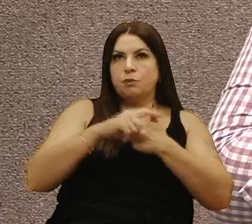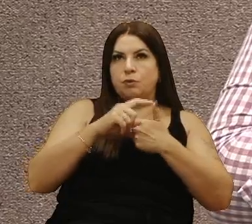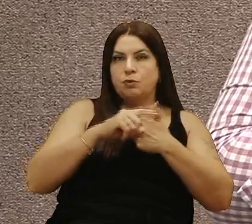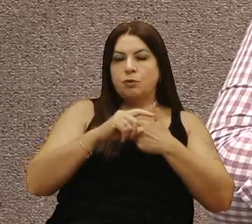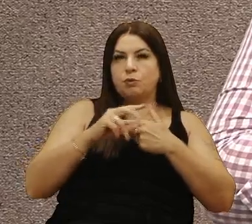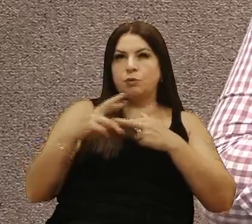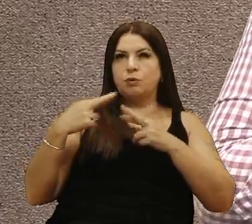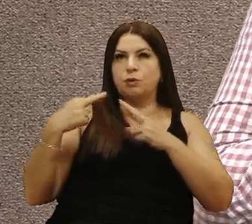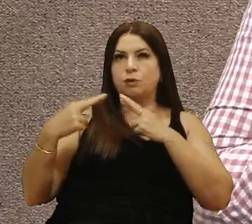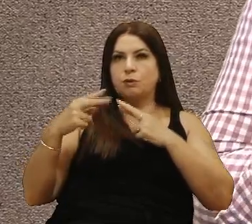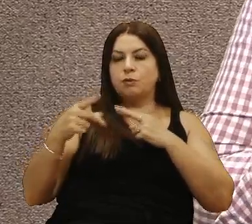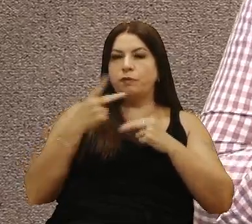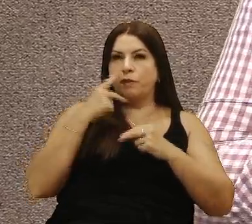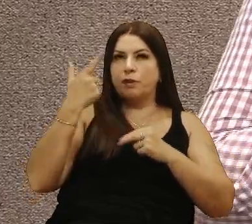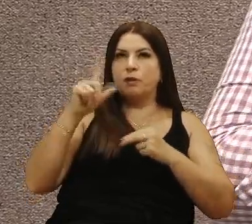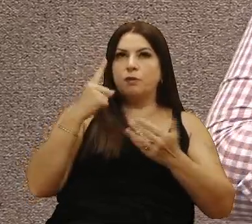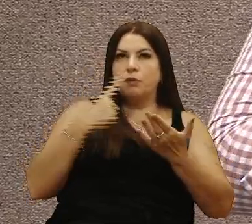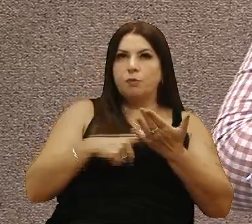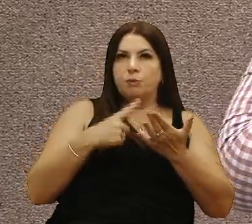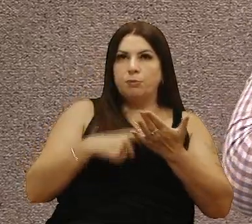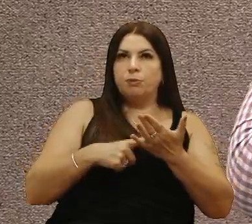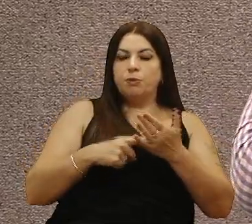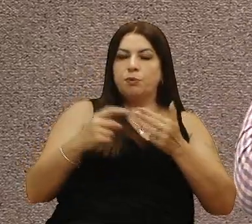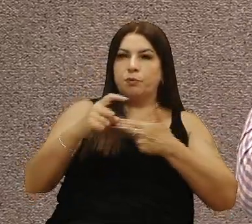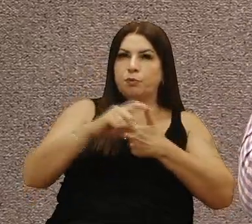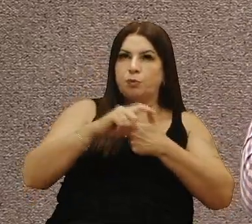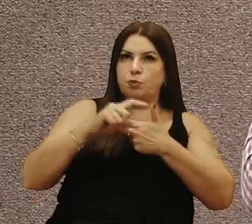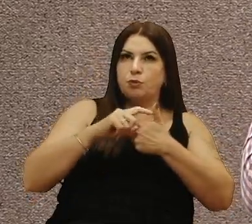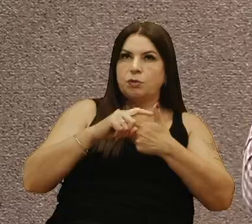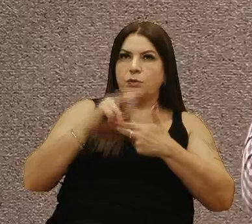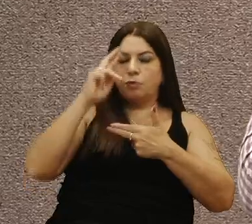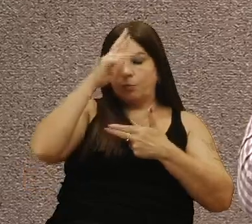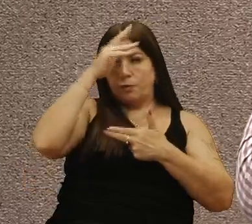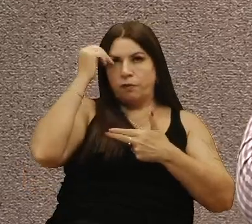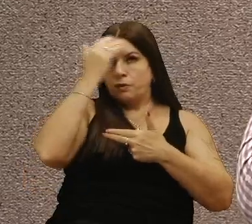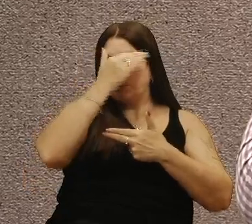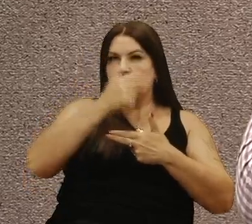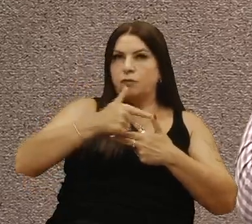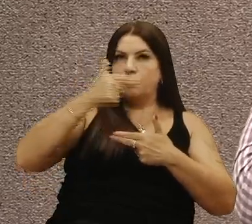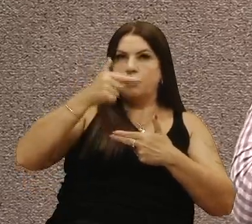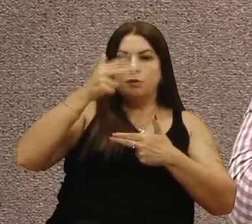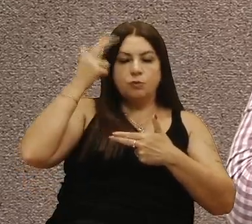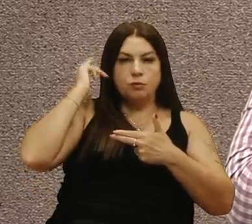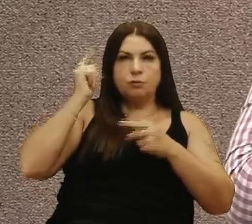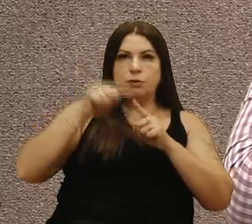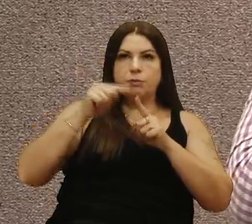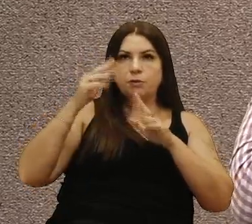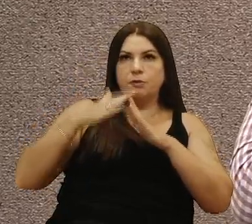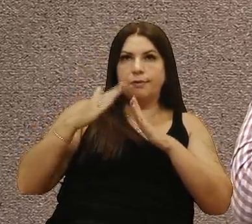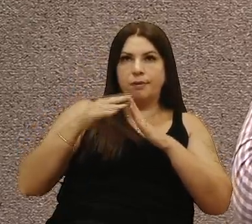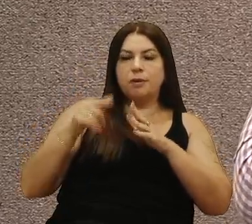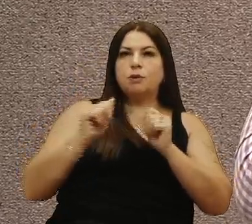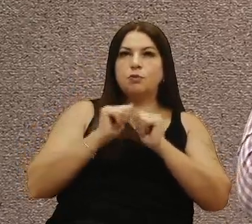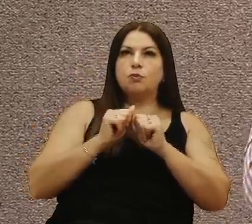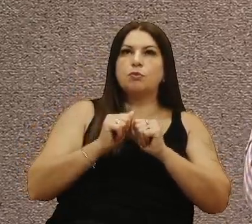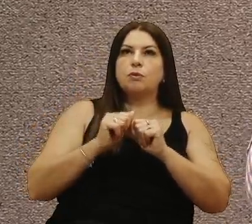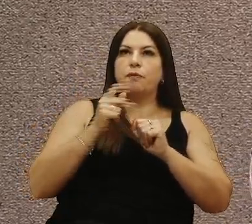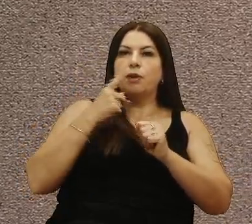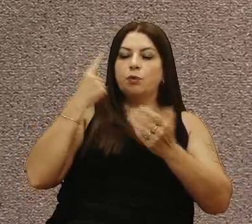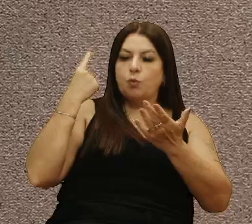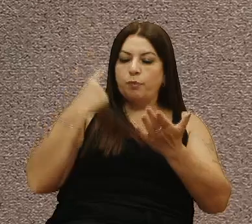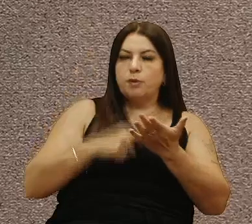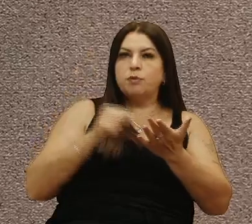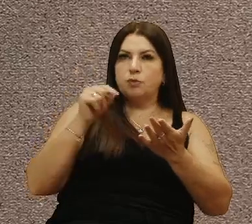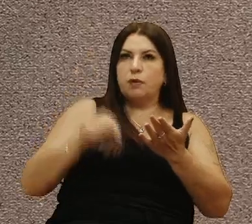com relação a isso e reiterar o compromisso do Executivo, do prefeito Adiló, do vice-prefeito Nespo e desta casa com a palavra e com o acordo que foi